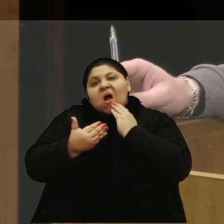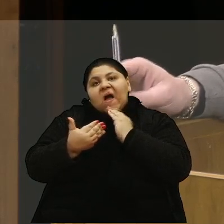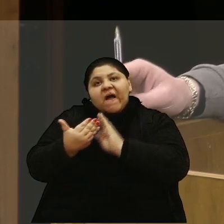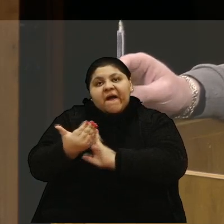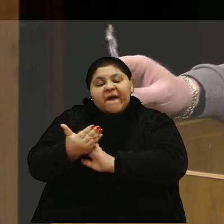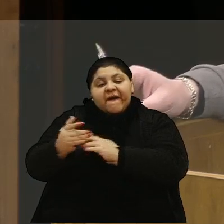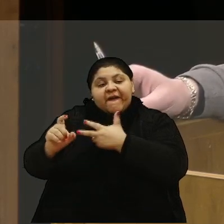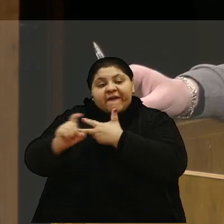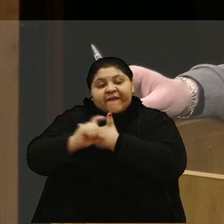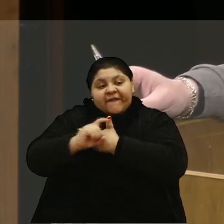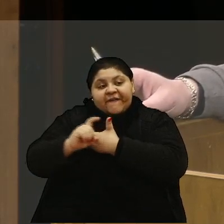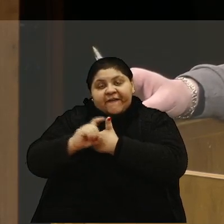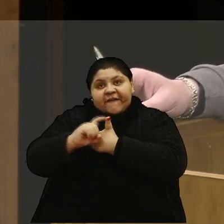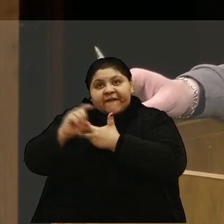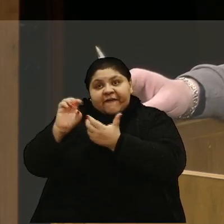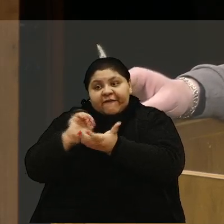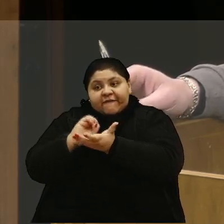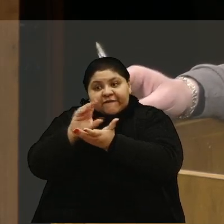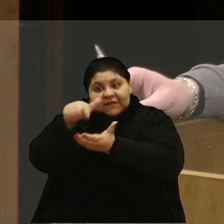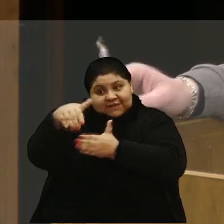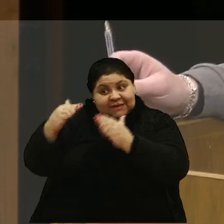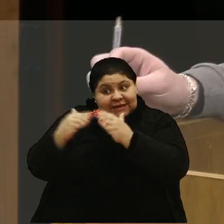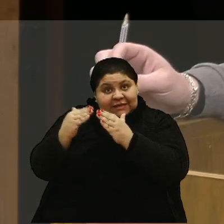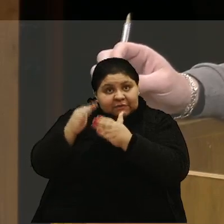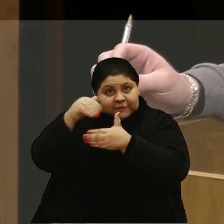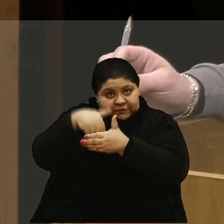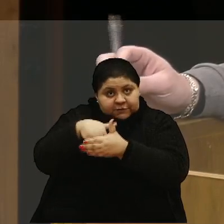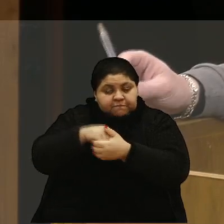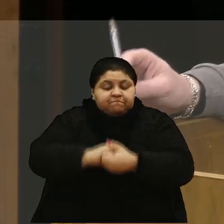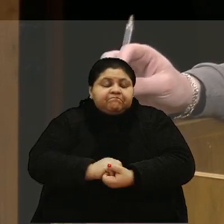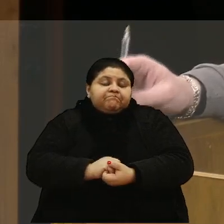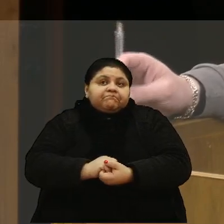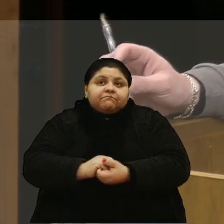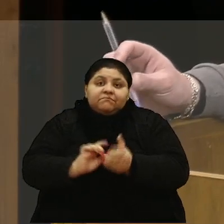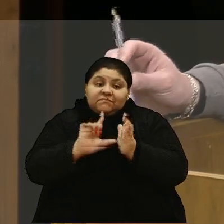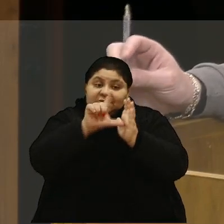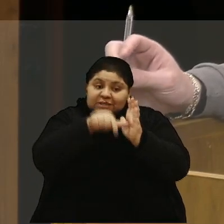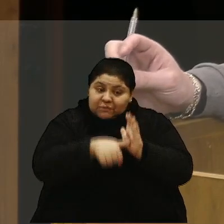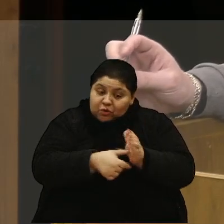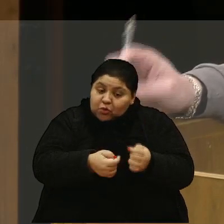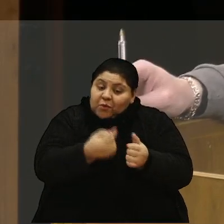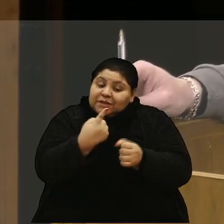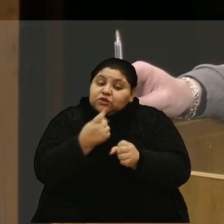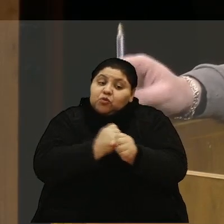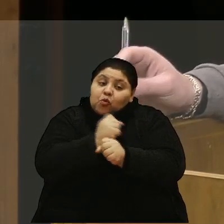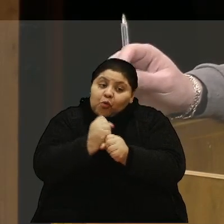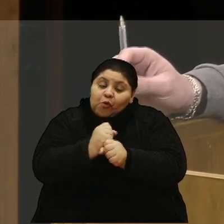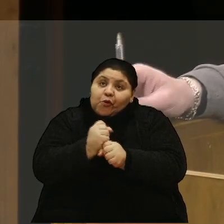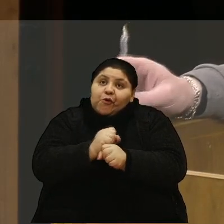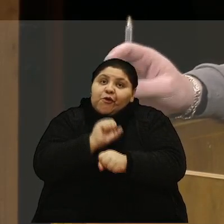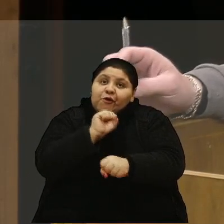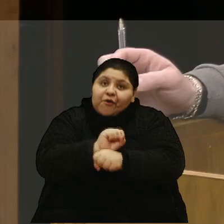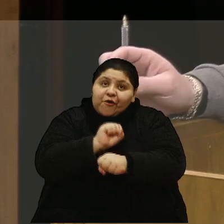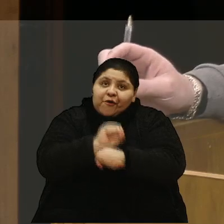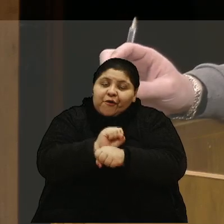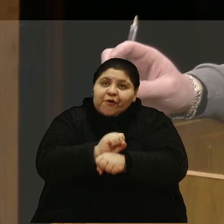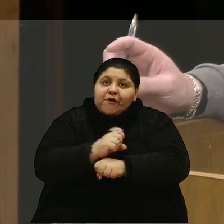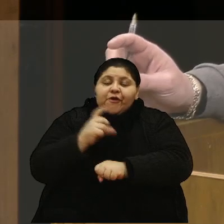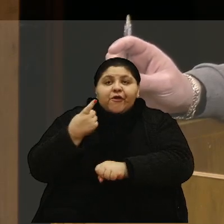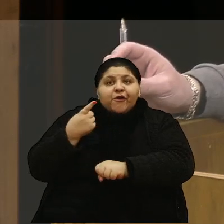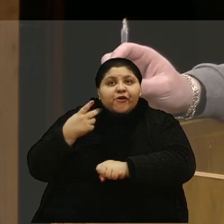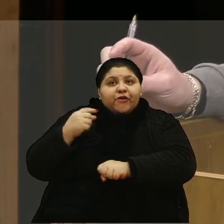ao Executivo que enviasse esta casa para votação. Depois de quase um ano esperando, em 12 de abril